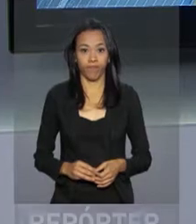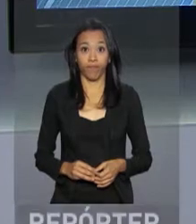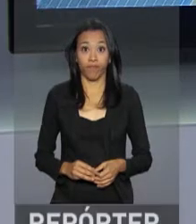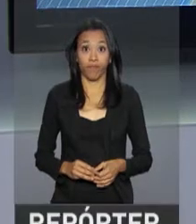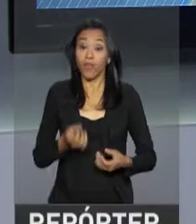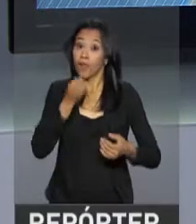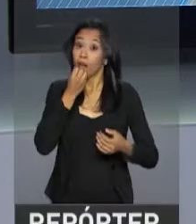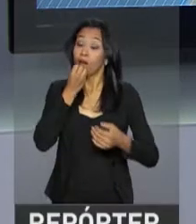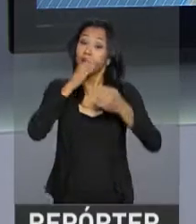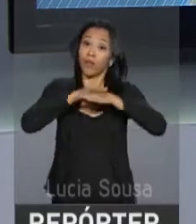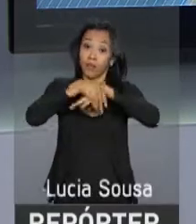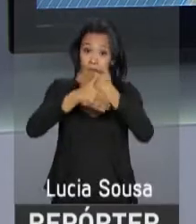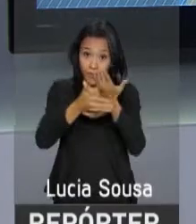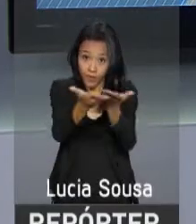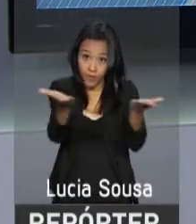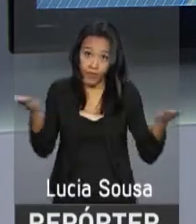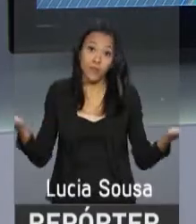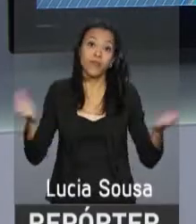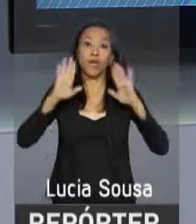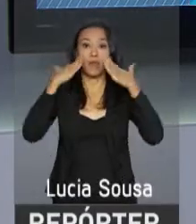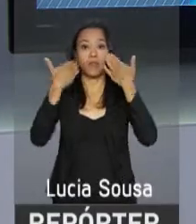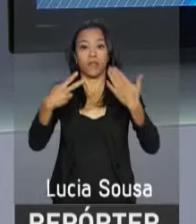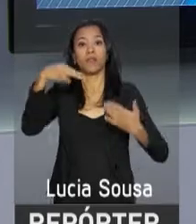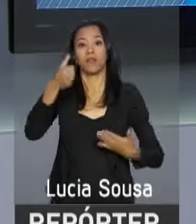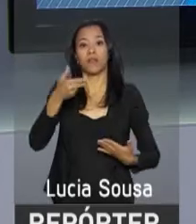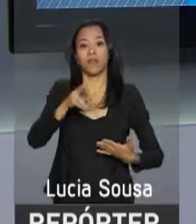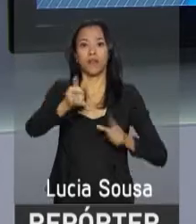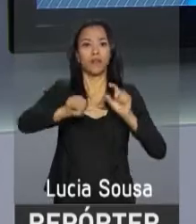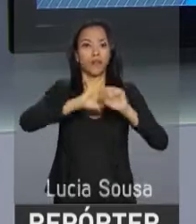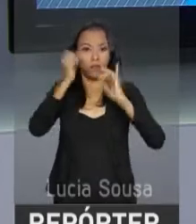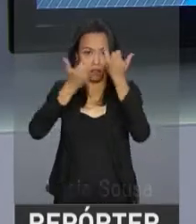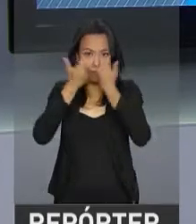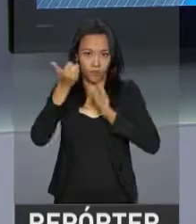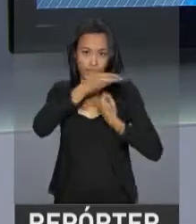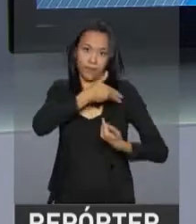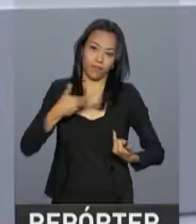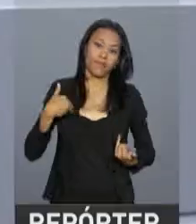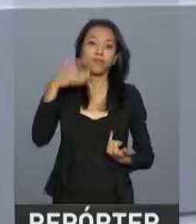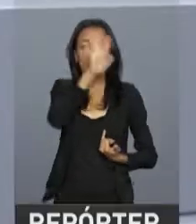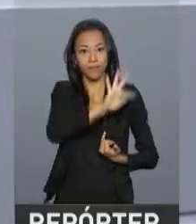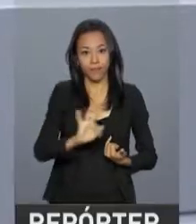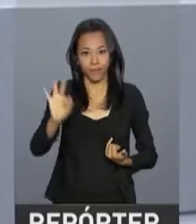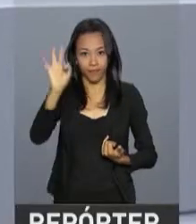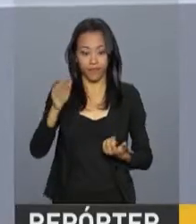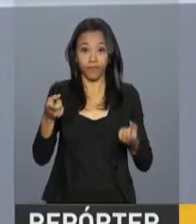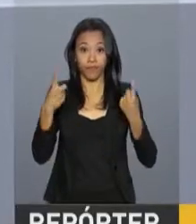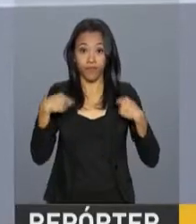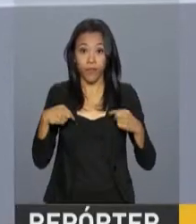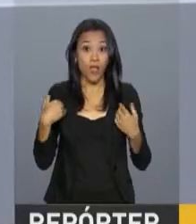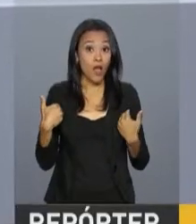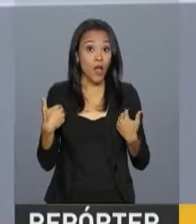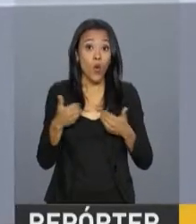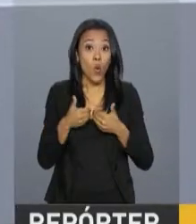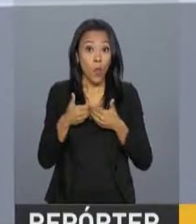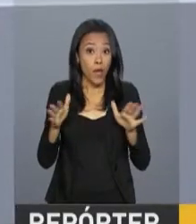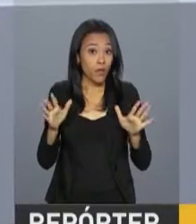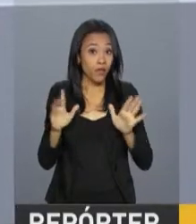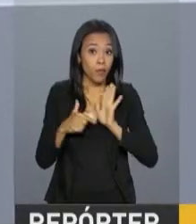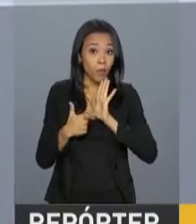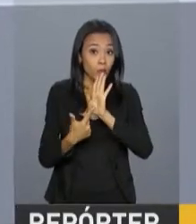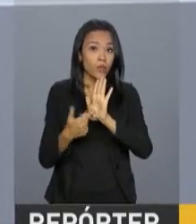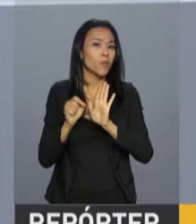olá boa noite no ar o repórter nbr com as notícias do governo federal a gente começa essa edição com uma